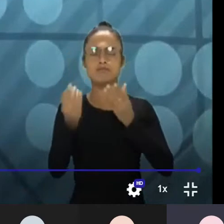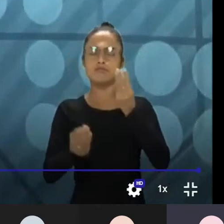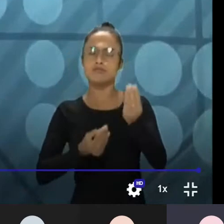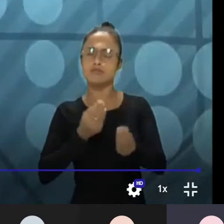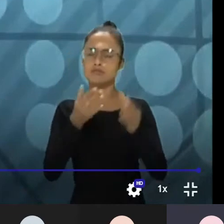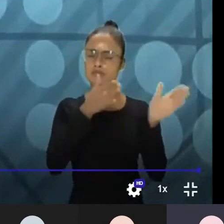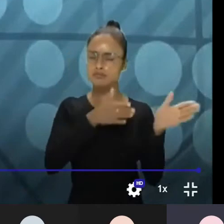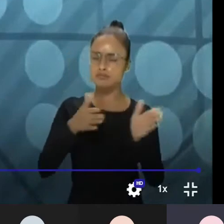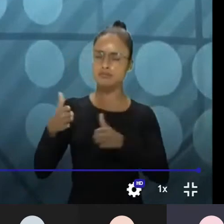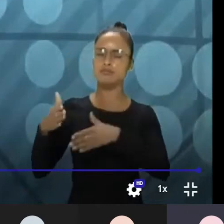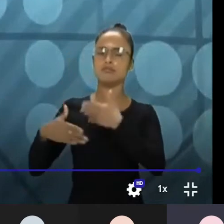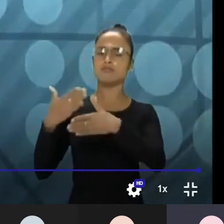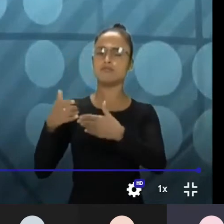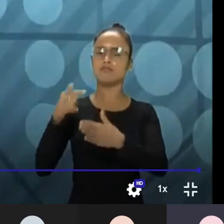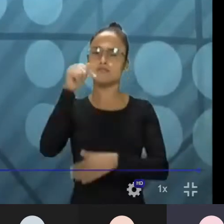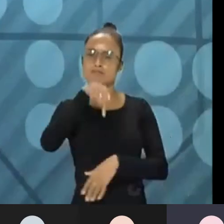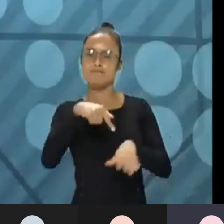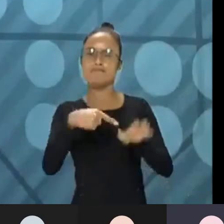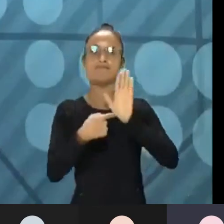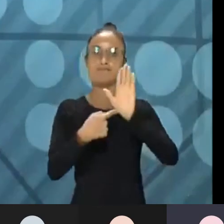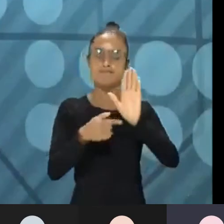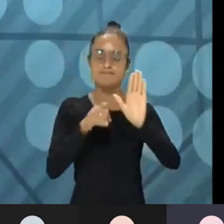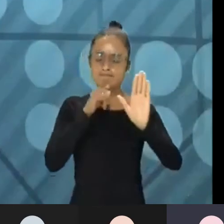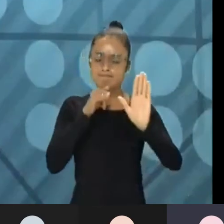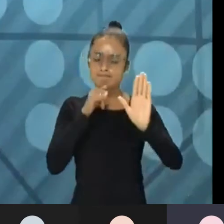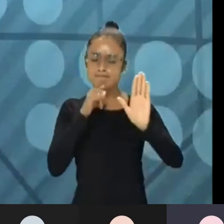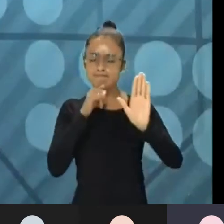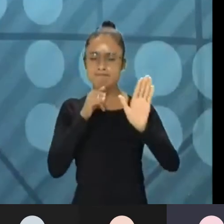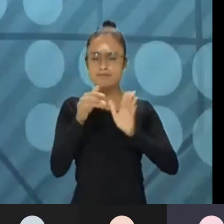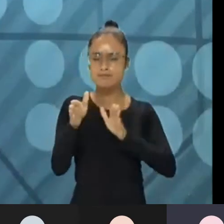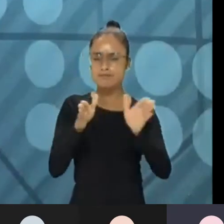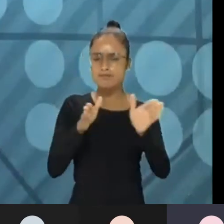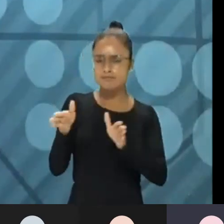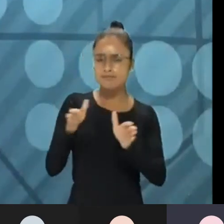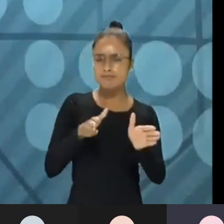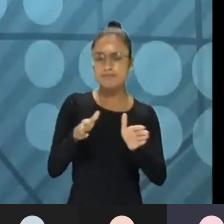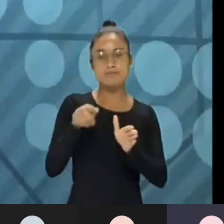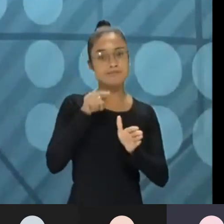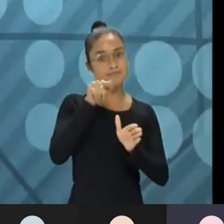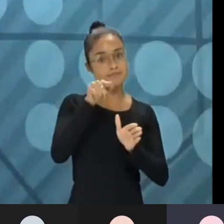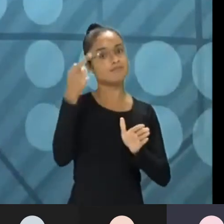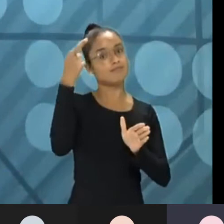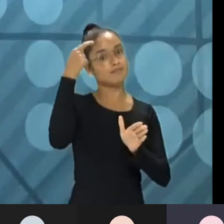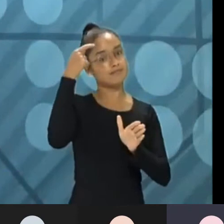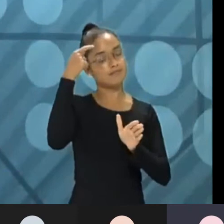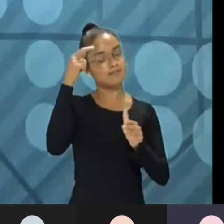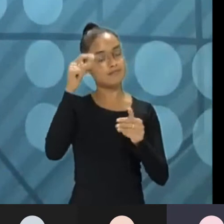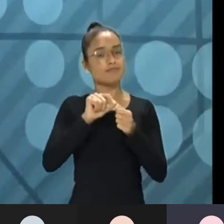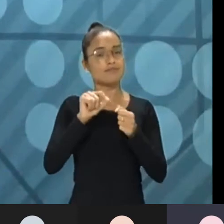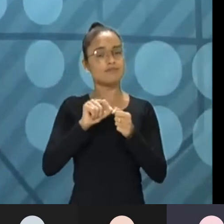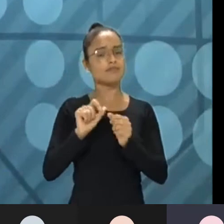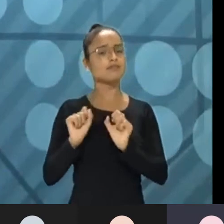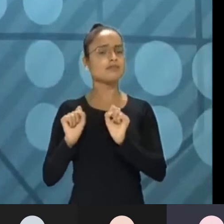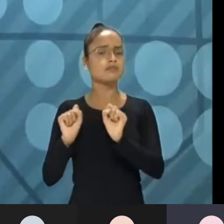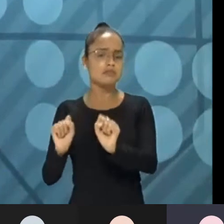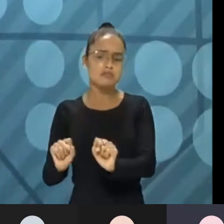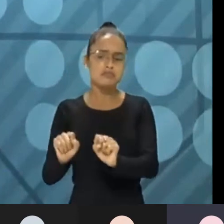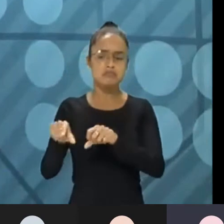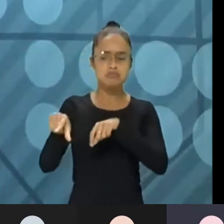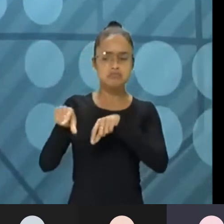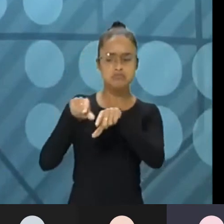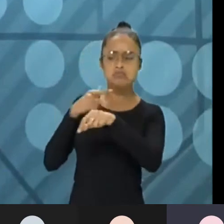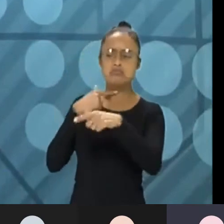procedimentos. O que nós apresentamos são exemplificações para nortear os procedimentos, mas você tem a possibilidade aí de